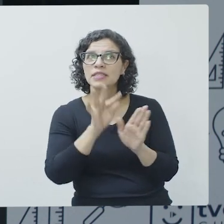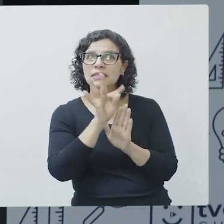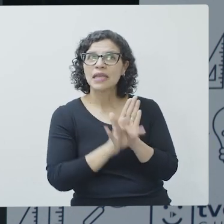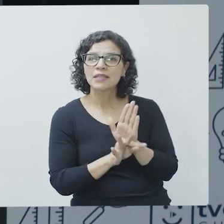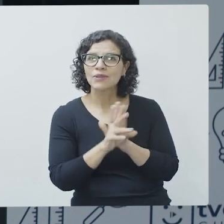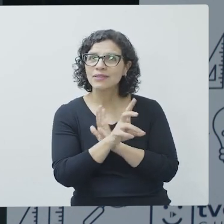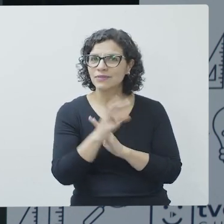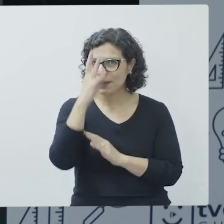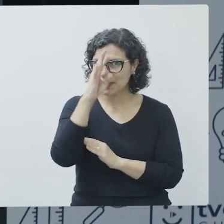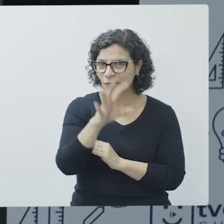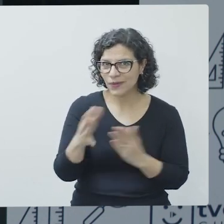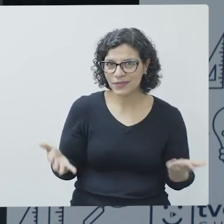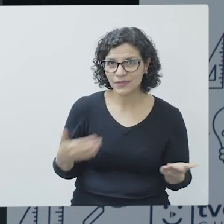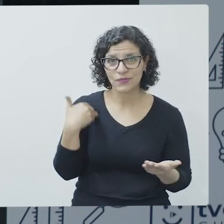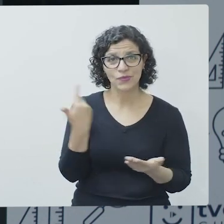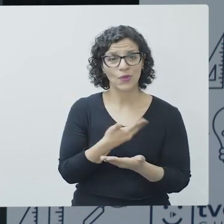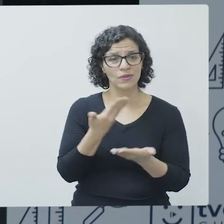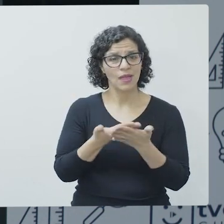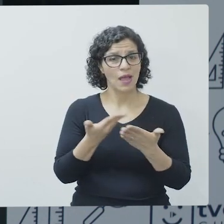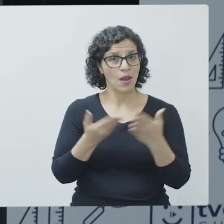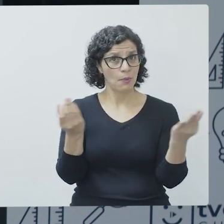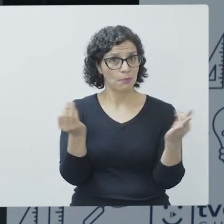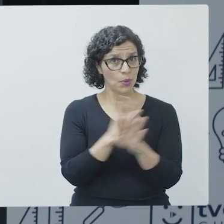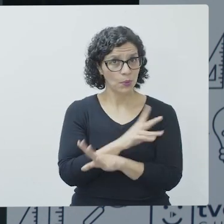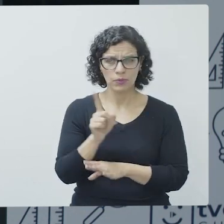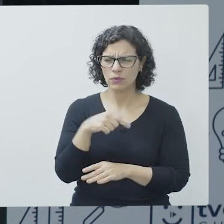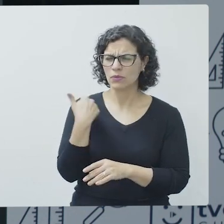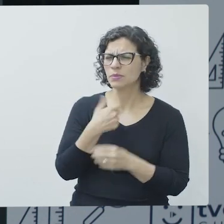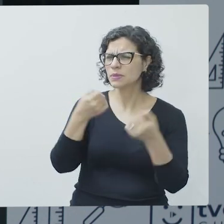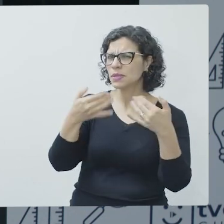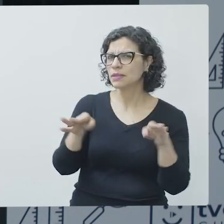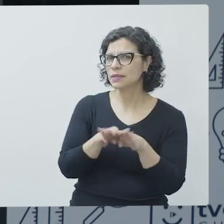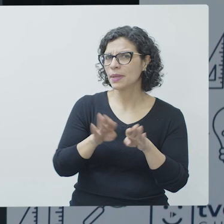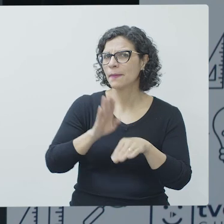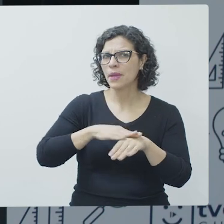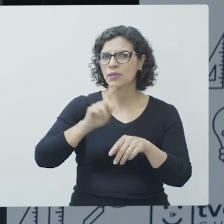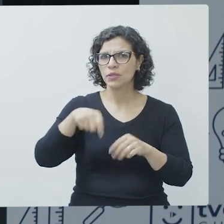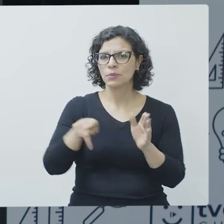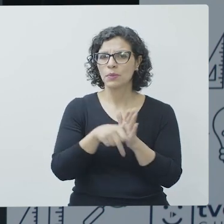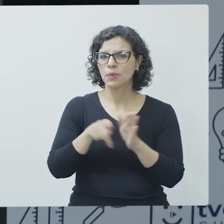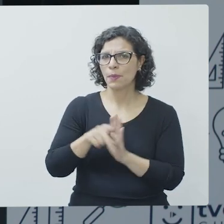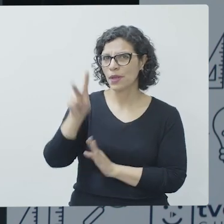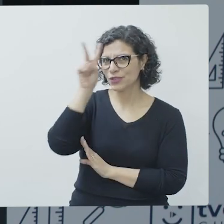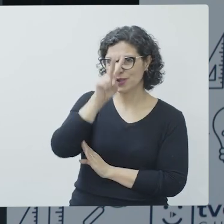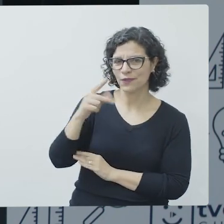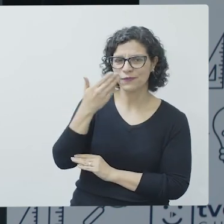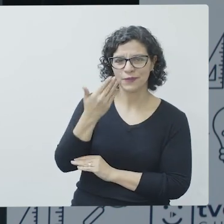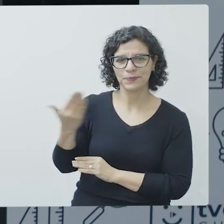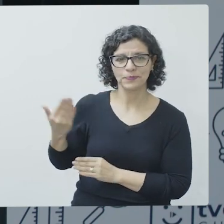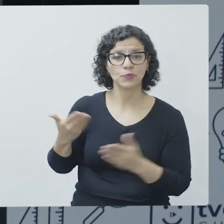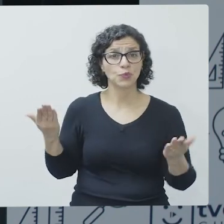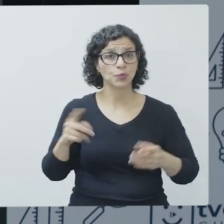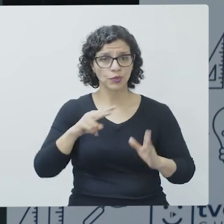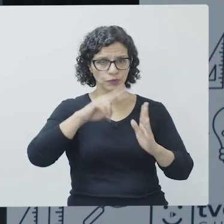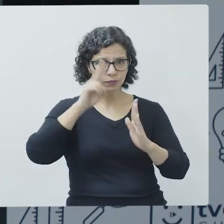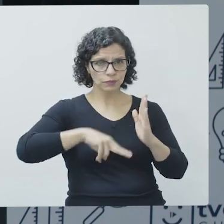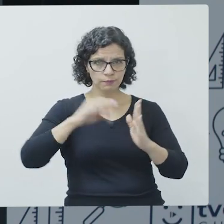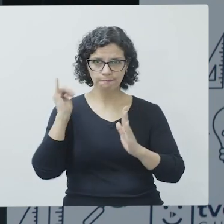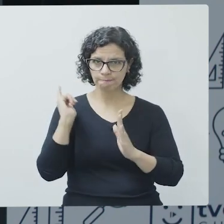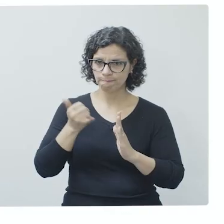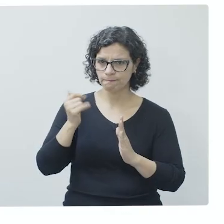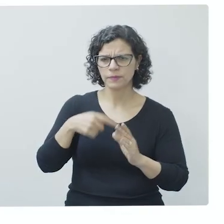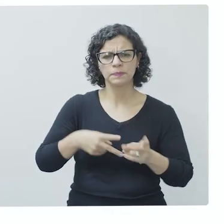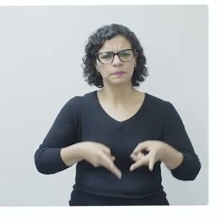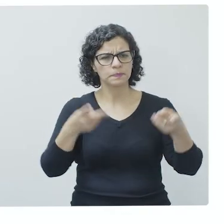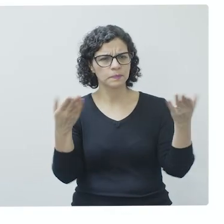tinha imaginado? Mas a nossa aula não acabou não, porque a gente vai falar um pouquinho mais ainda desse conto. Olha só, durante a leitura do